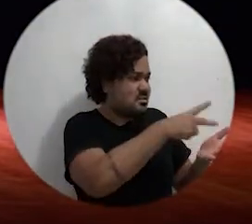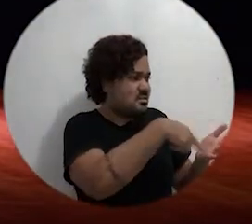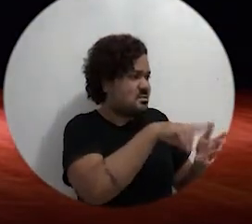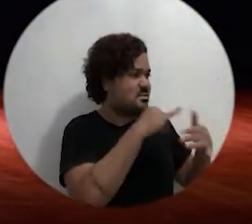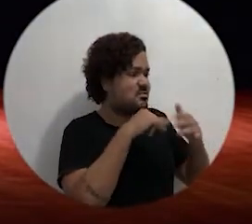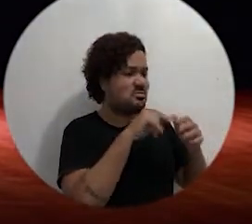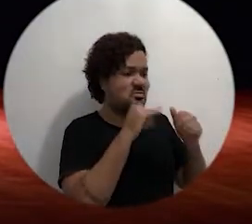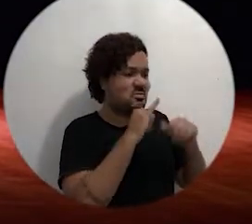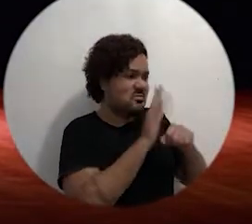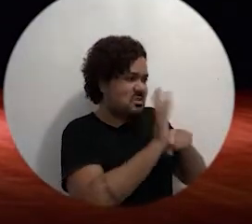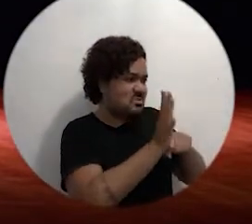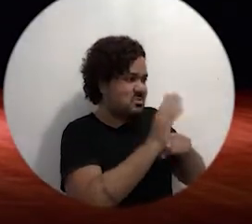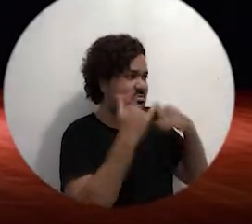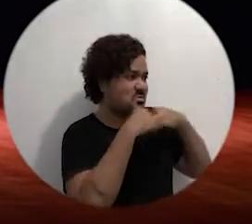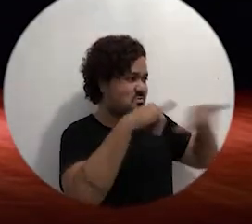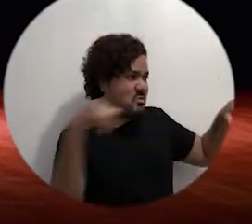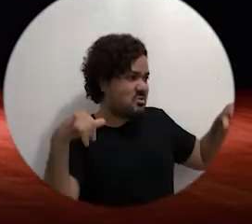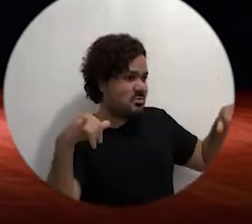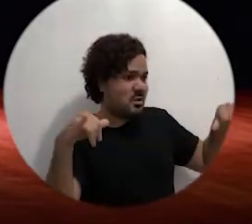posta, bomba.